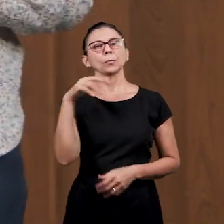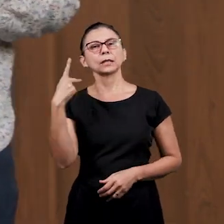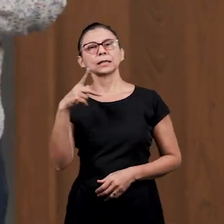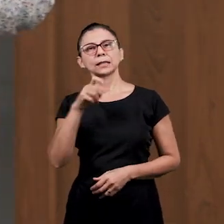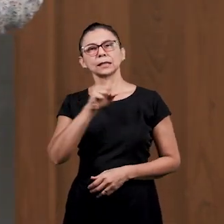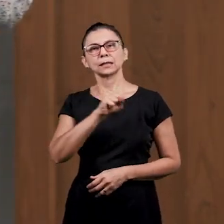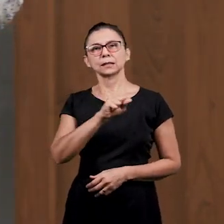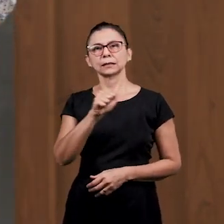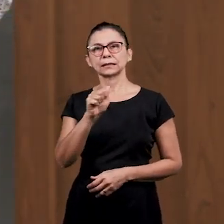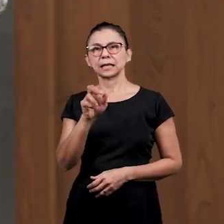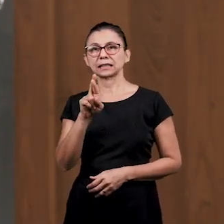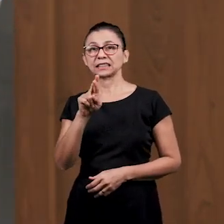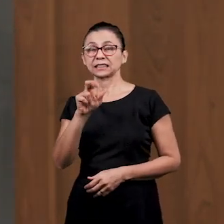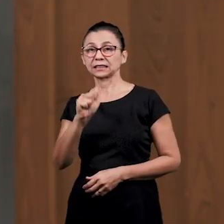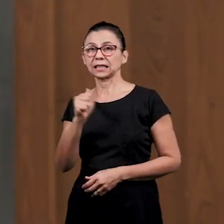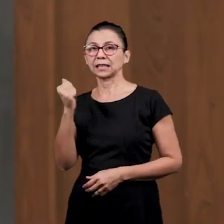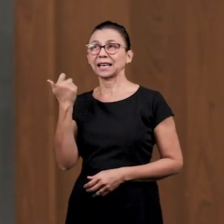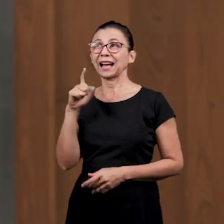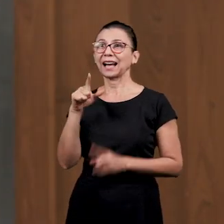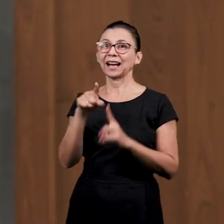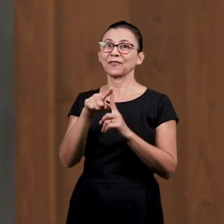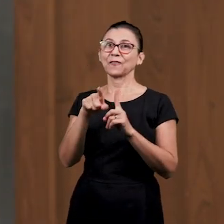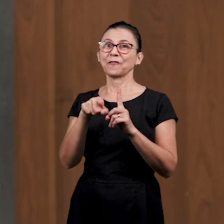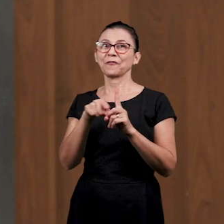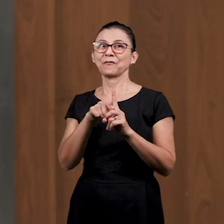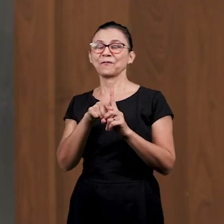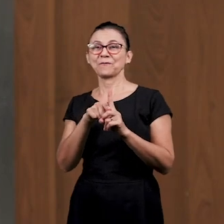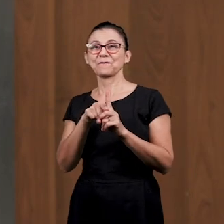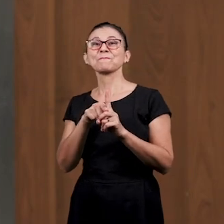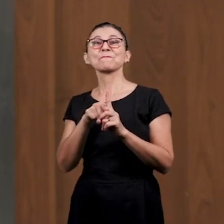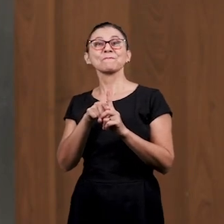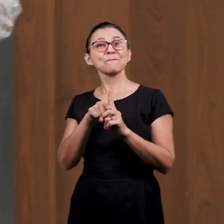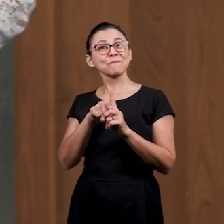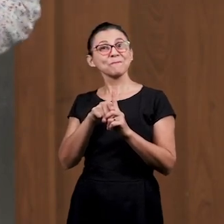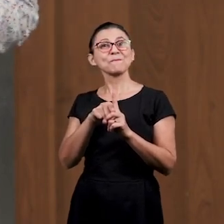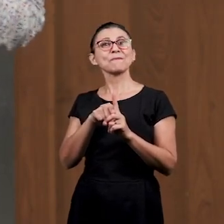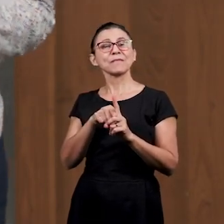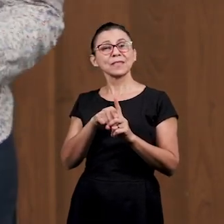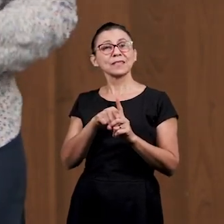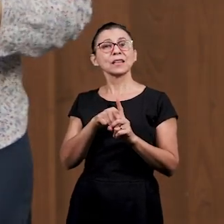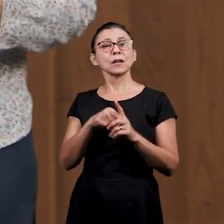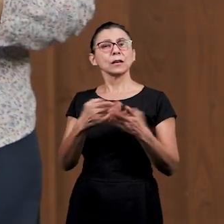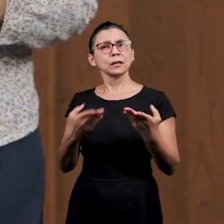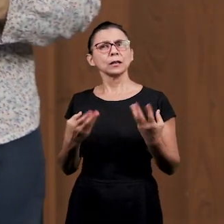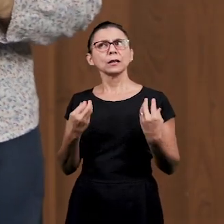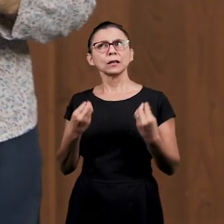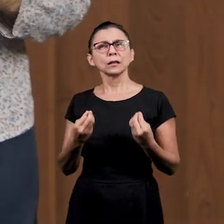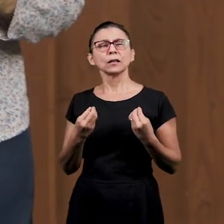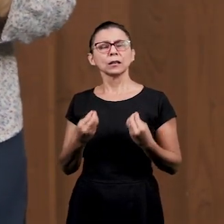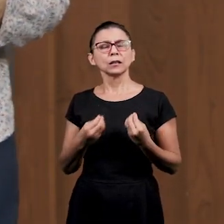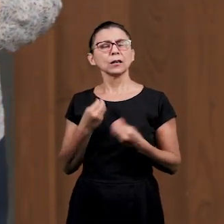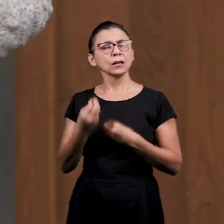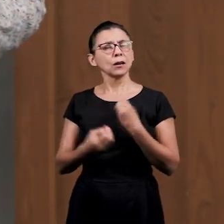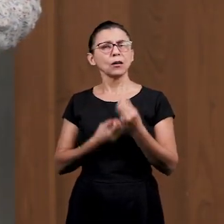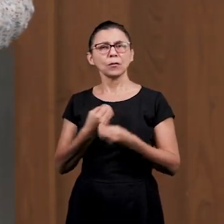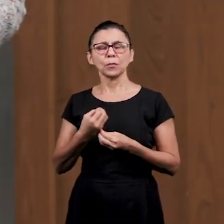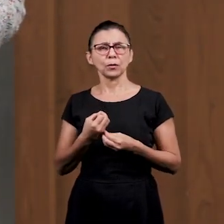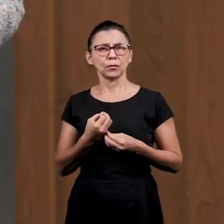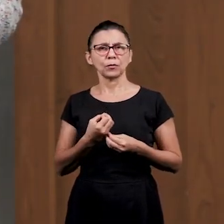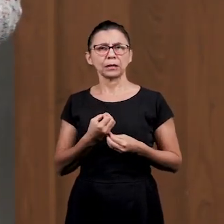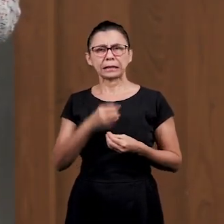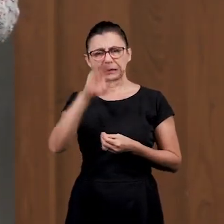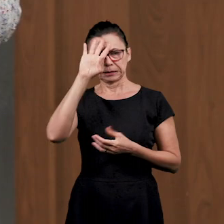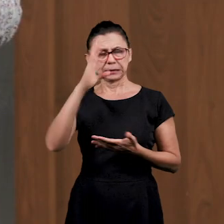permanecesse firme durante 25 anos? A fé. A fé, queridos, porque fé